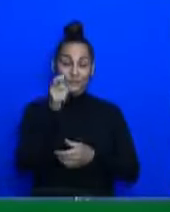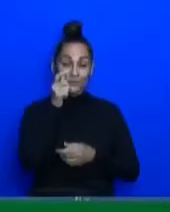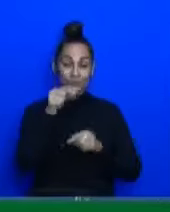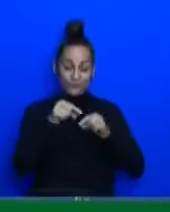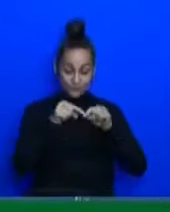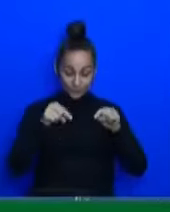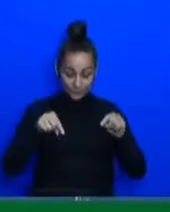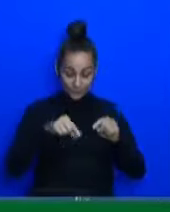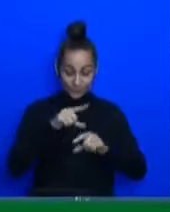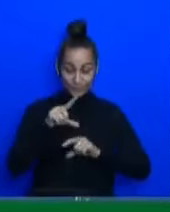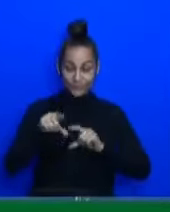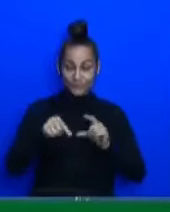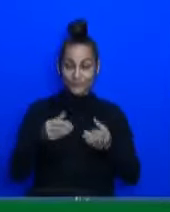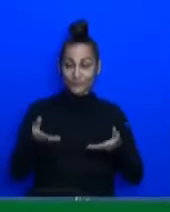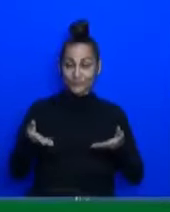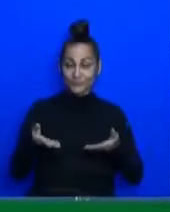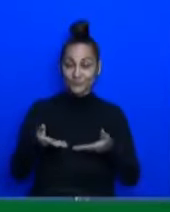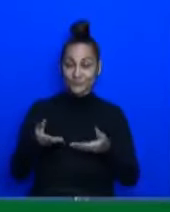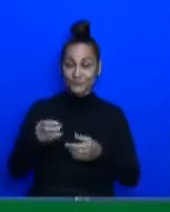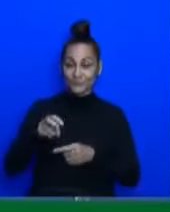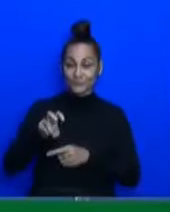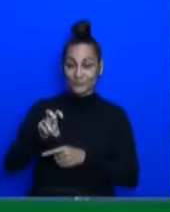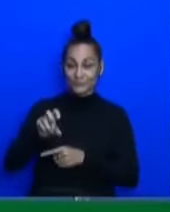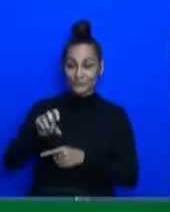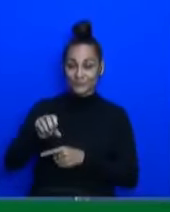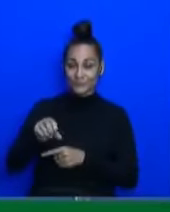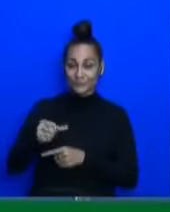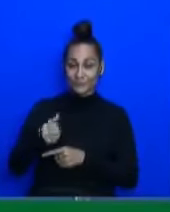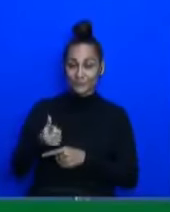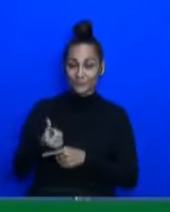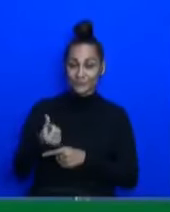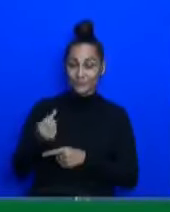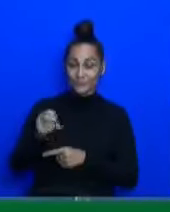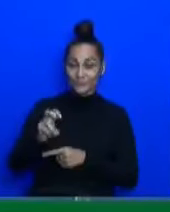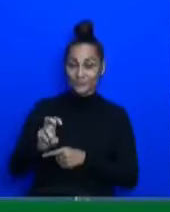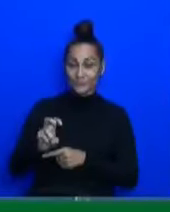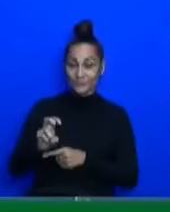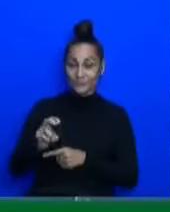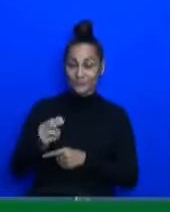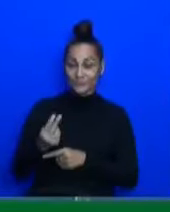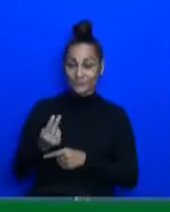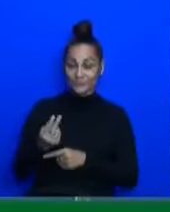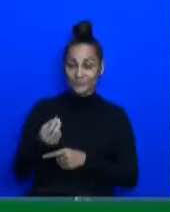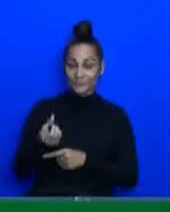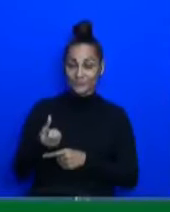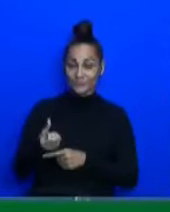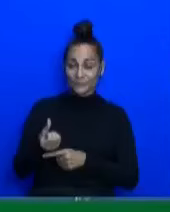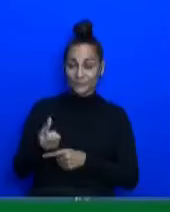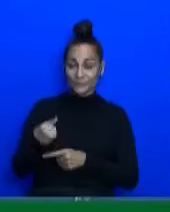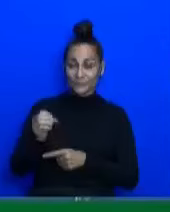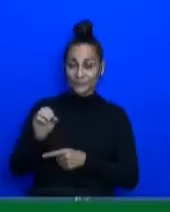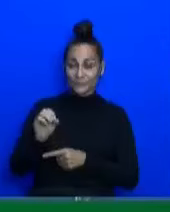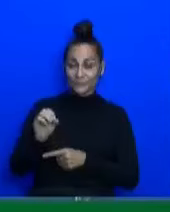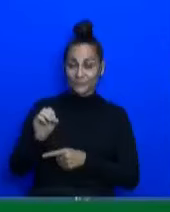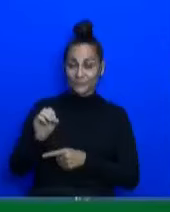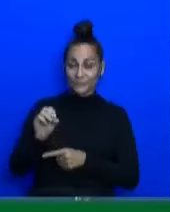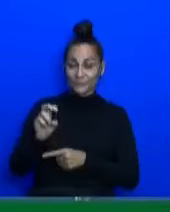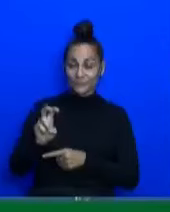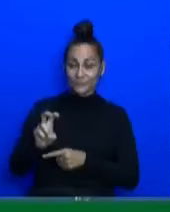conferência dos números sorteados. 59, 65,